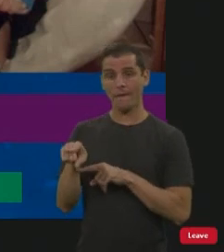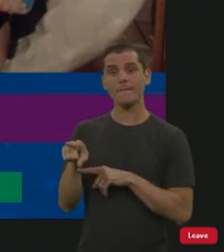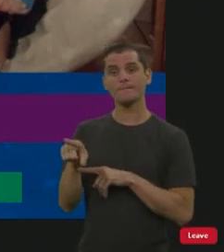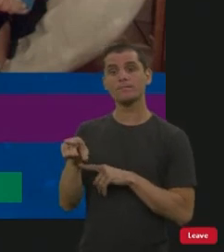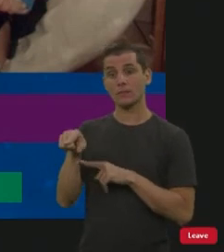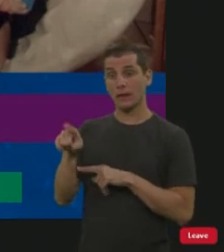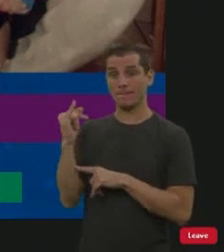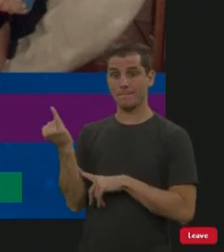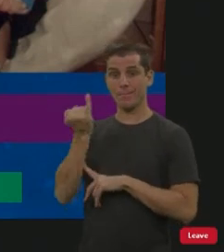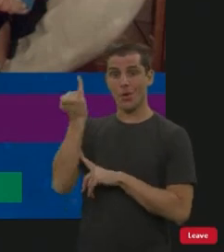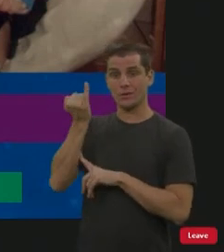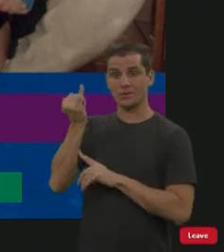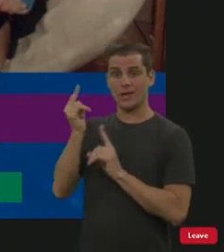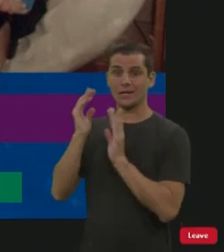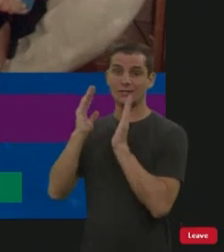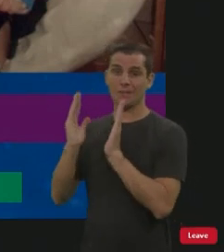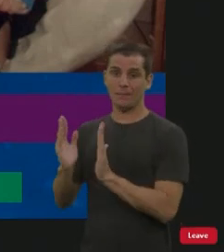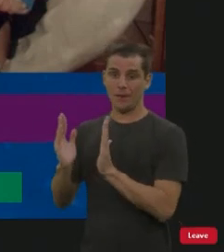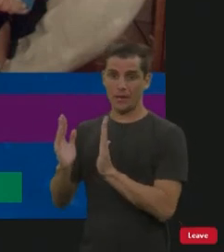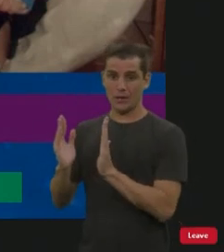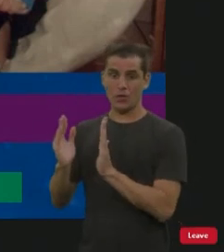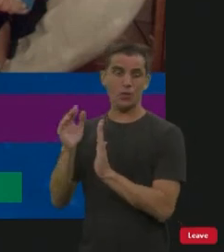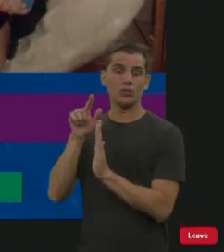crucial aí, muitas vezes estabelece